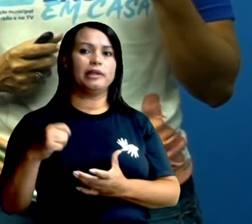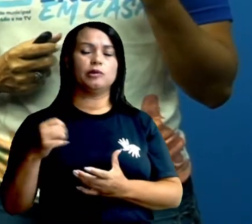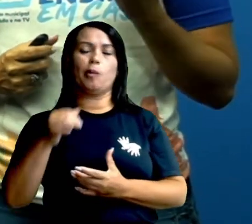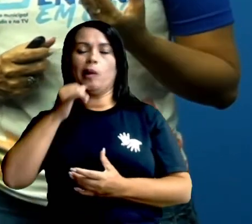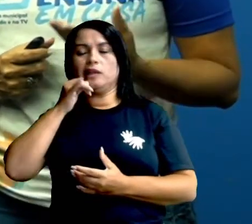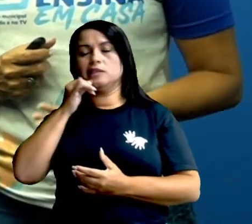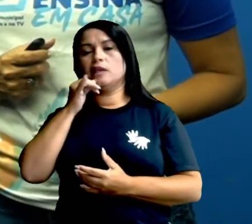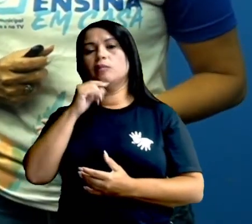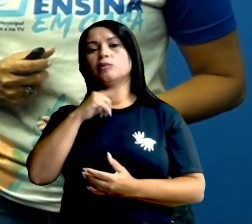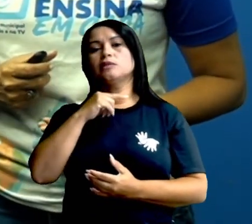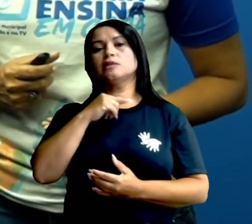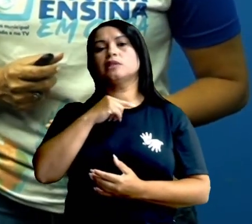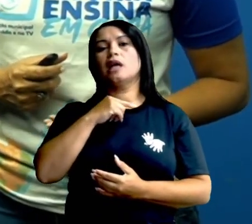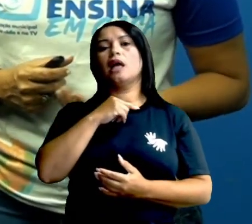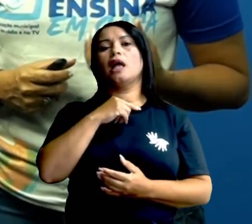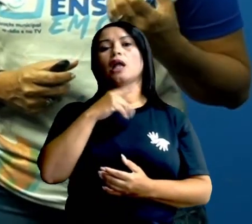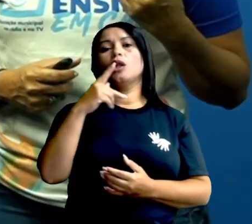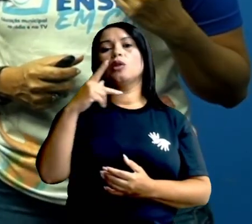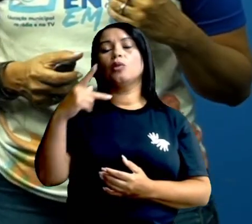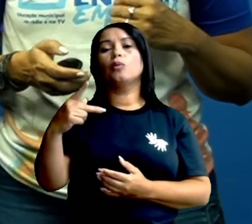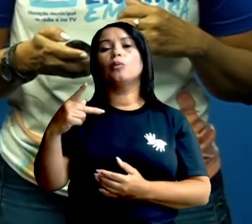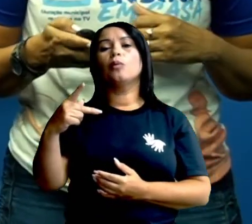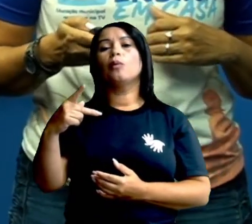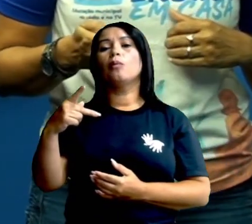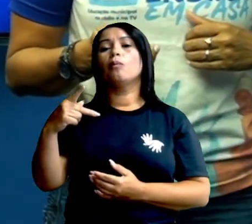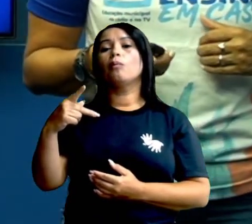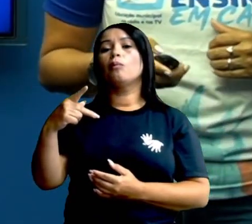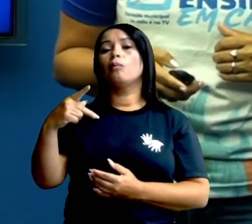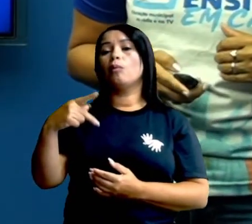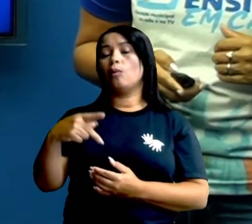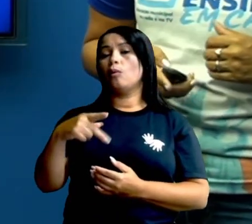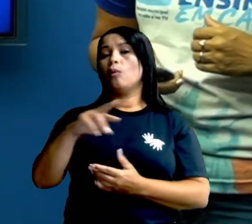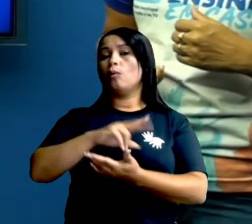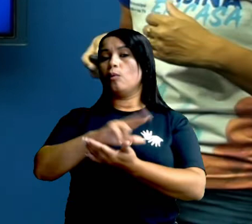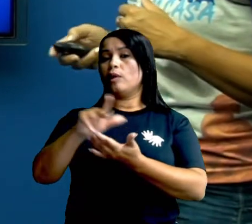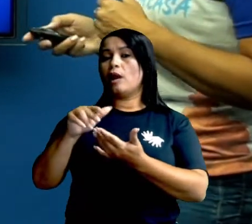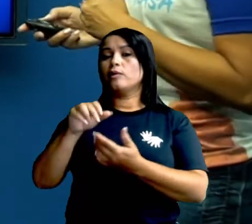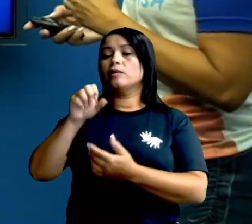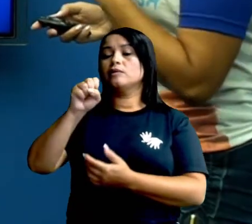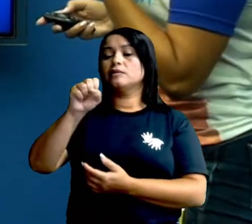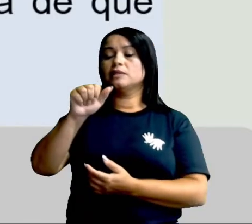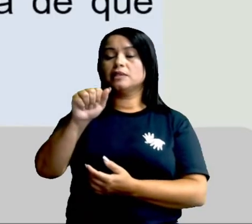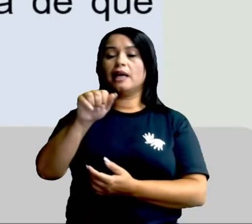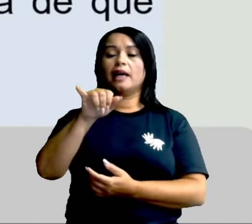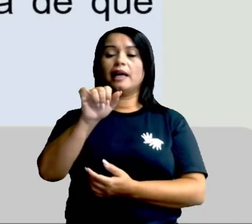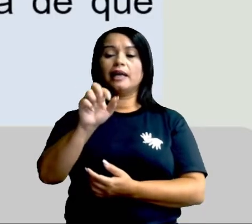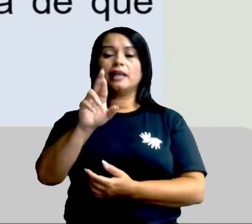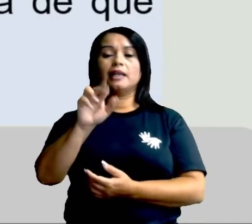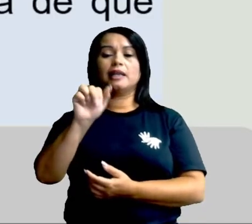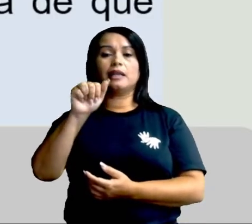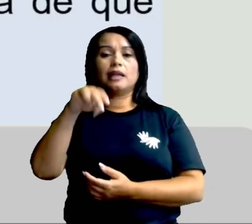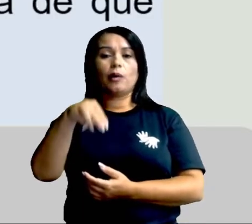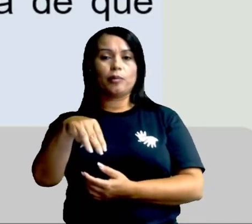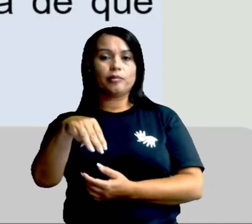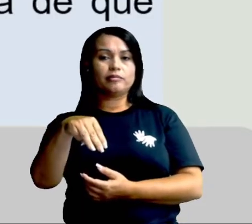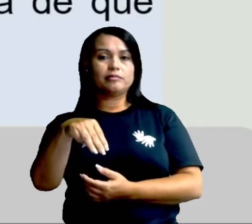que colocar também no plural. Então, saíram, tá? Ó,